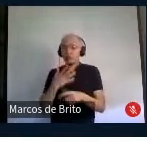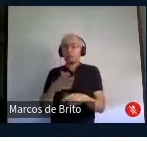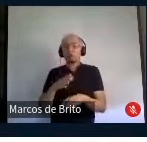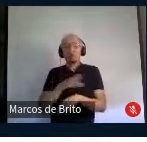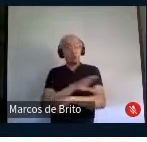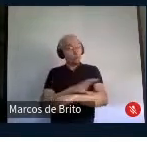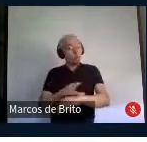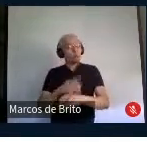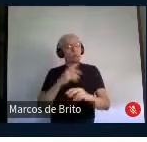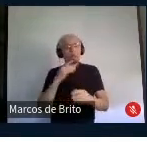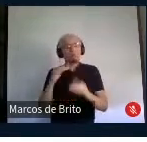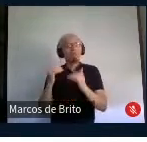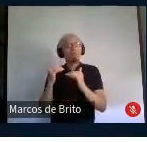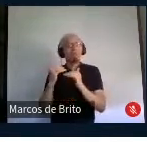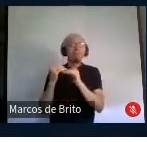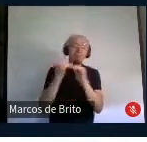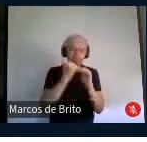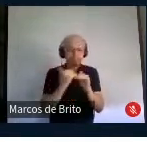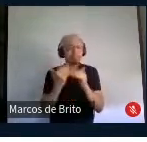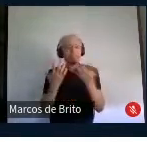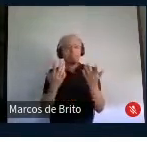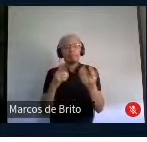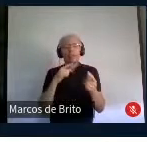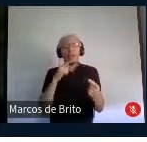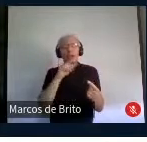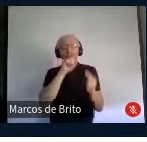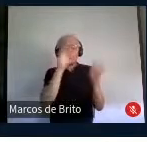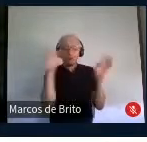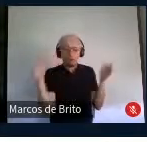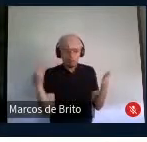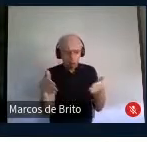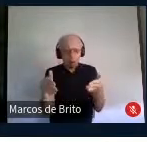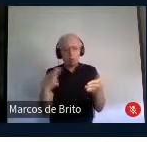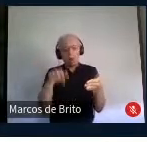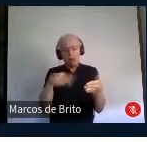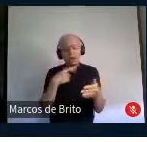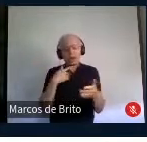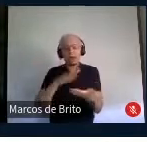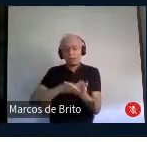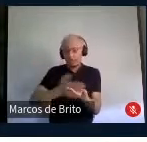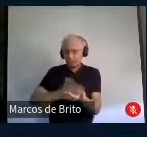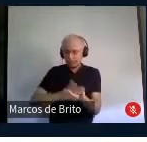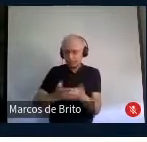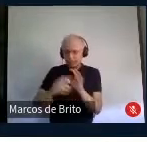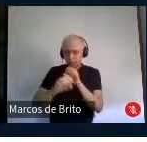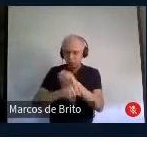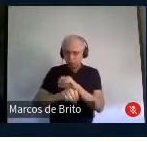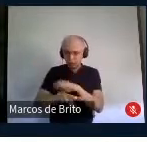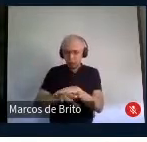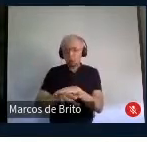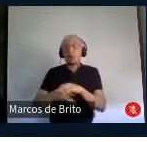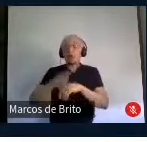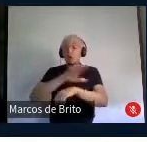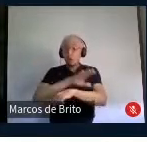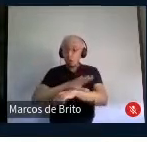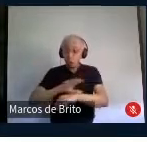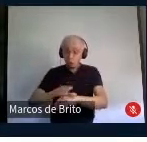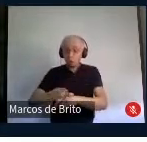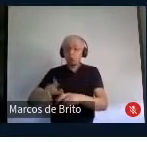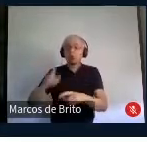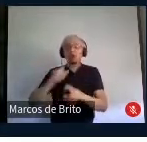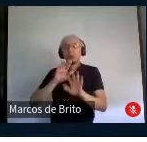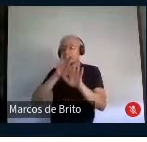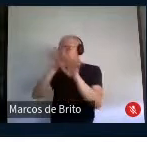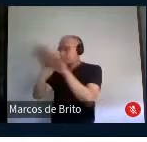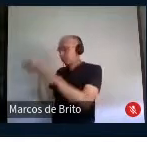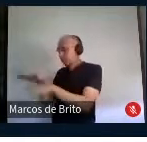eles mostram que esses cursos são voltados sim para o intérprete educacional e trouxe aí uma novidade, que é um curso voltado para tradutores, ou